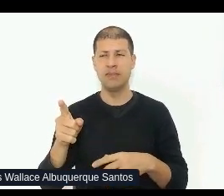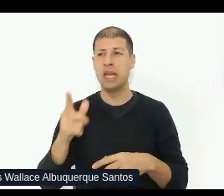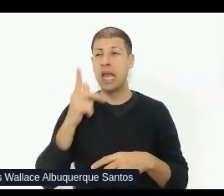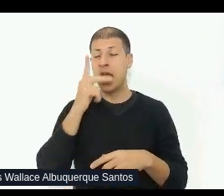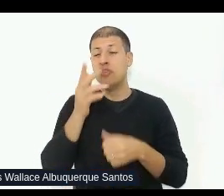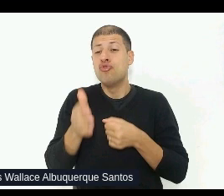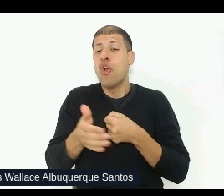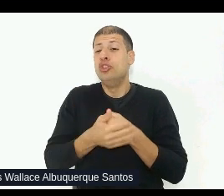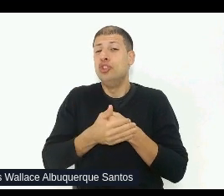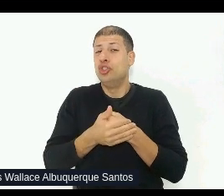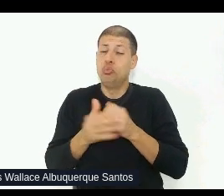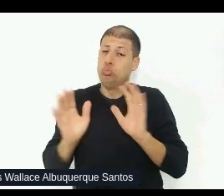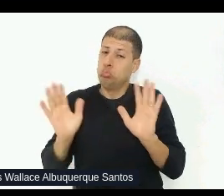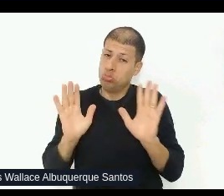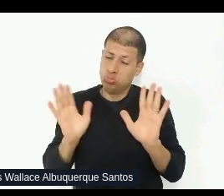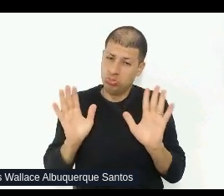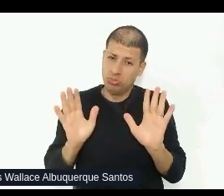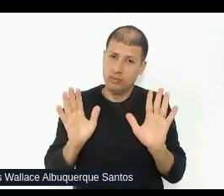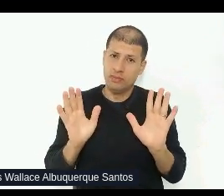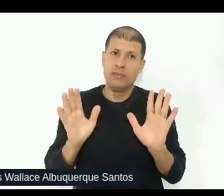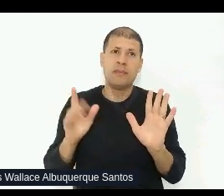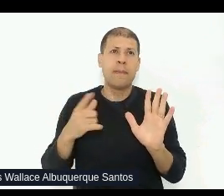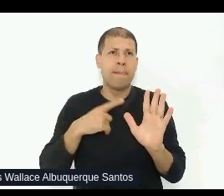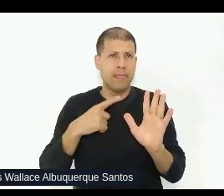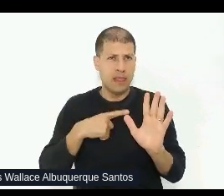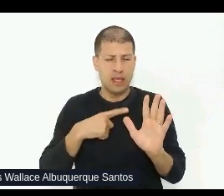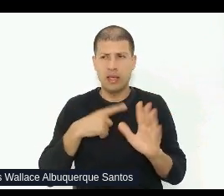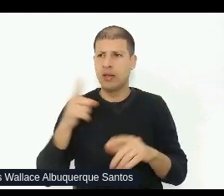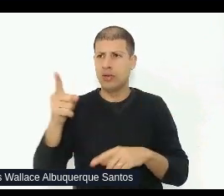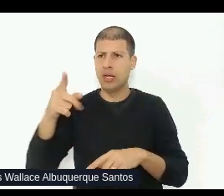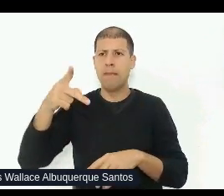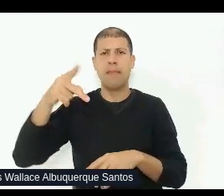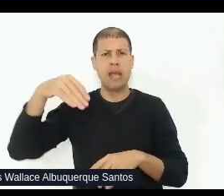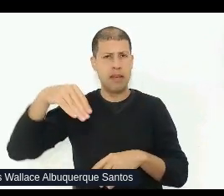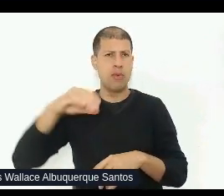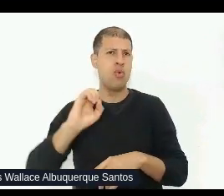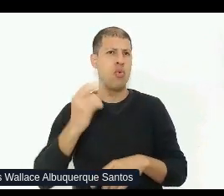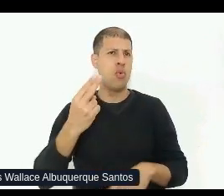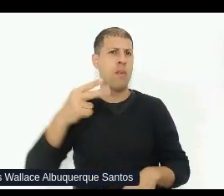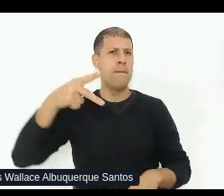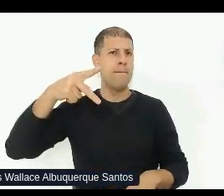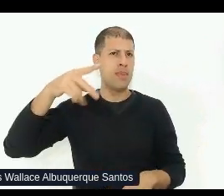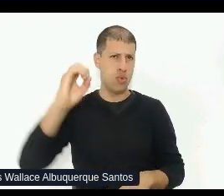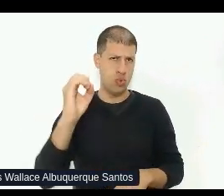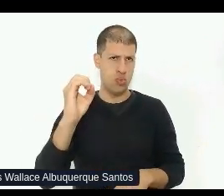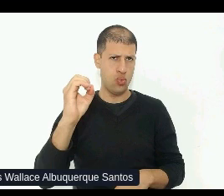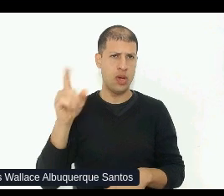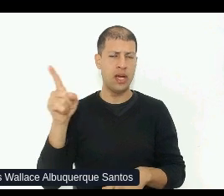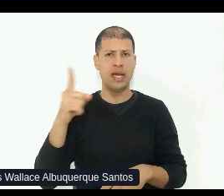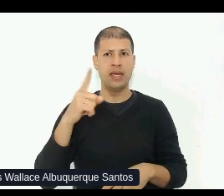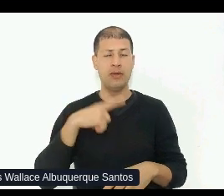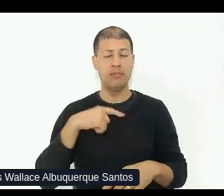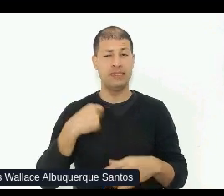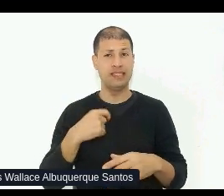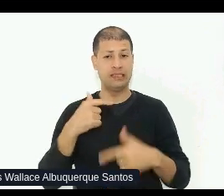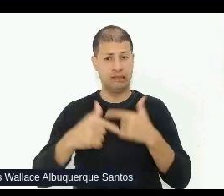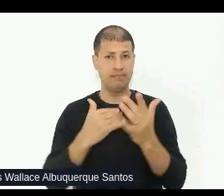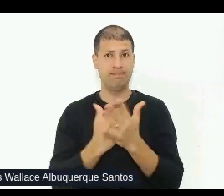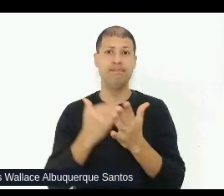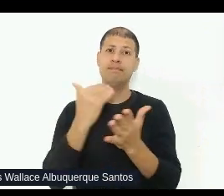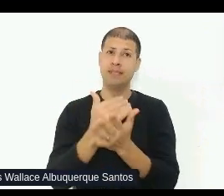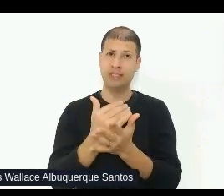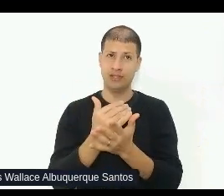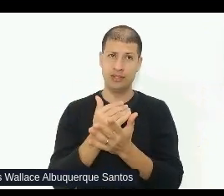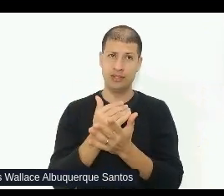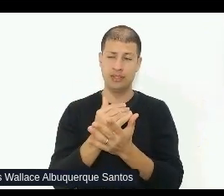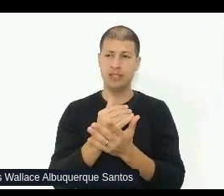digamos assim, porque eu tinha comentado com o PM, com o PO, mas eu tive que fazer um a mais, né? E acredito